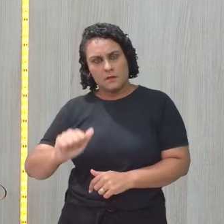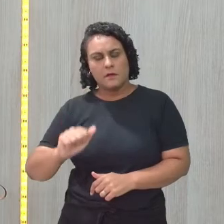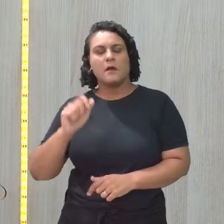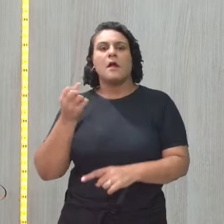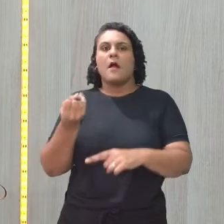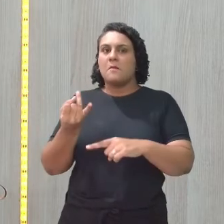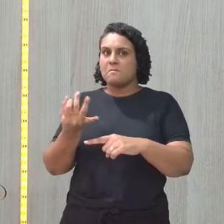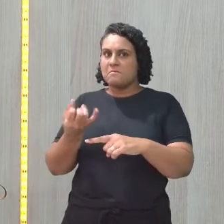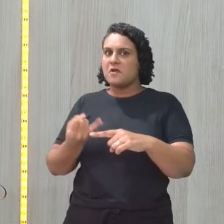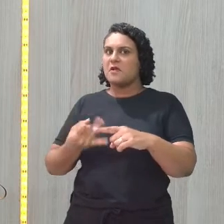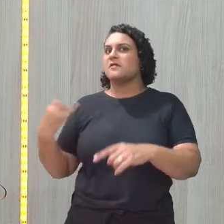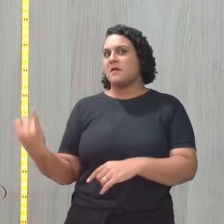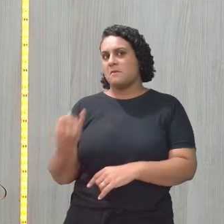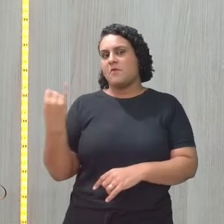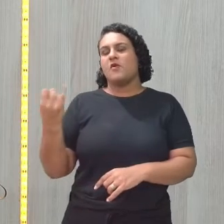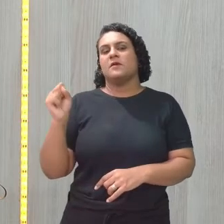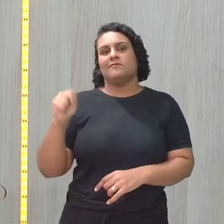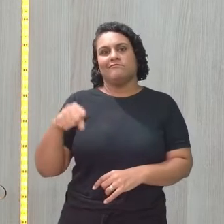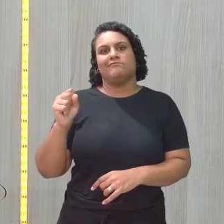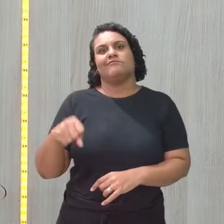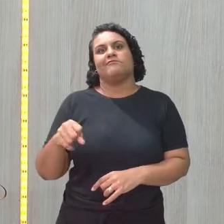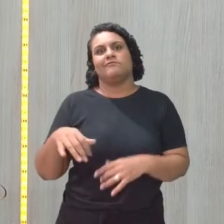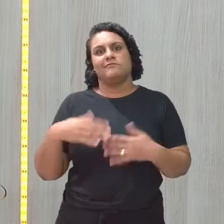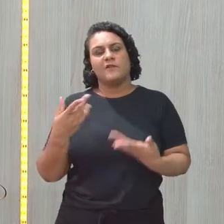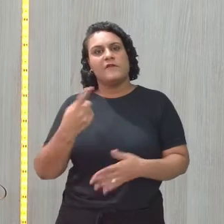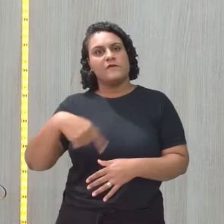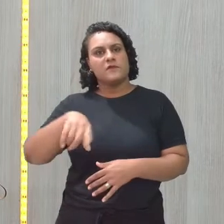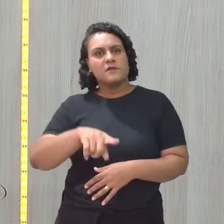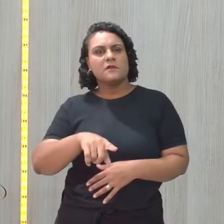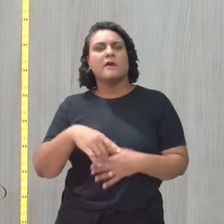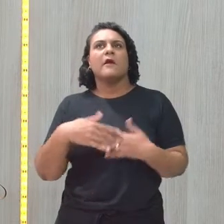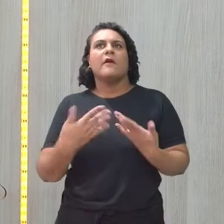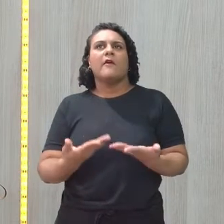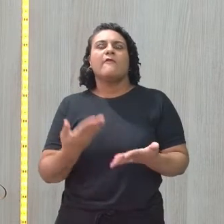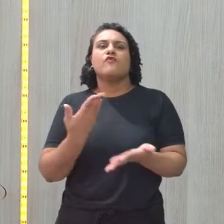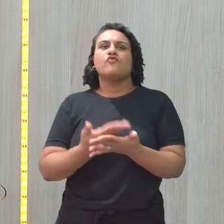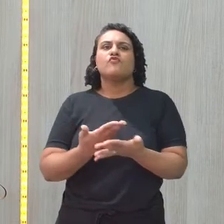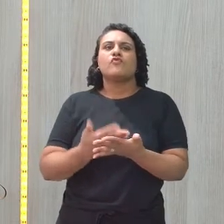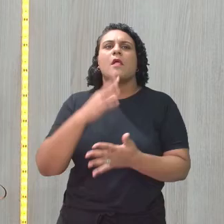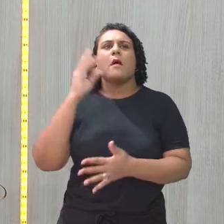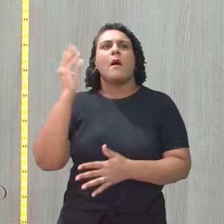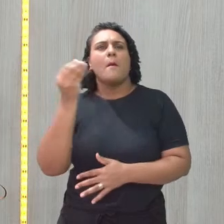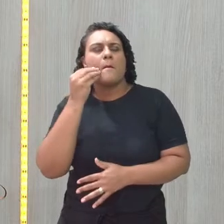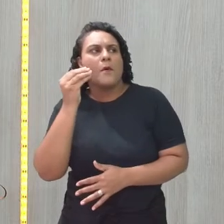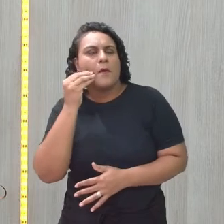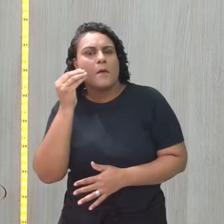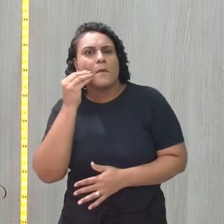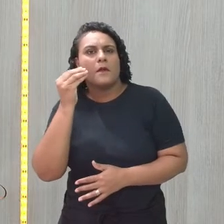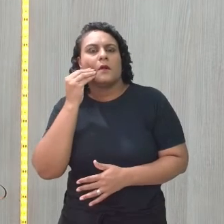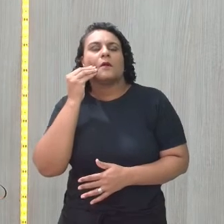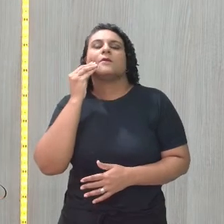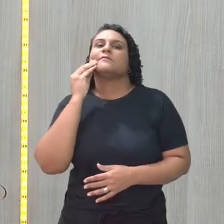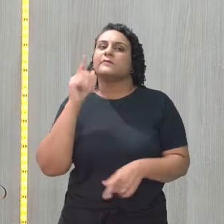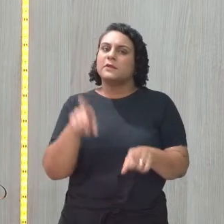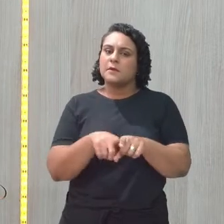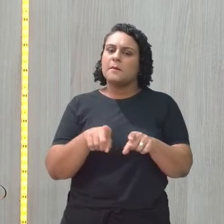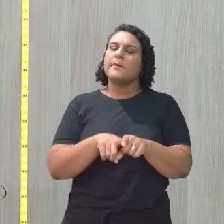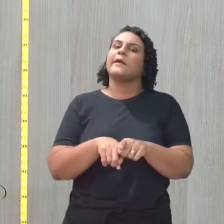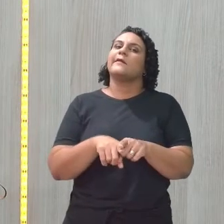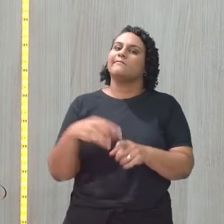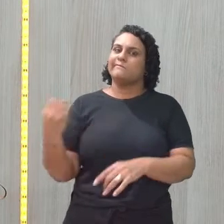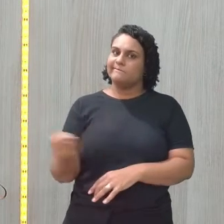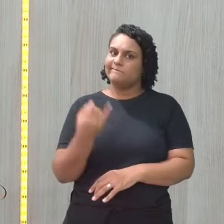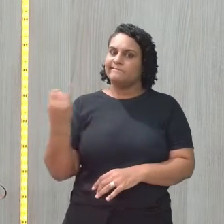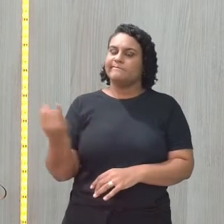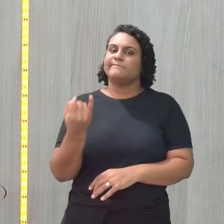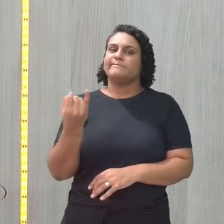uma importância. Quando você for estudar probabilidade, por exemplo, então a fração como medida ali também vai ter sua importância.